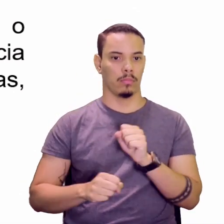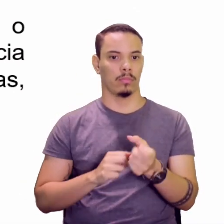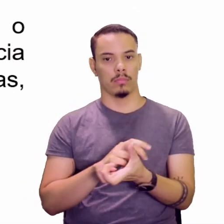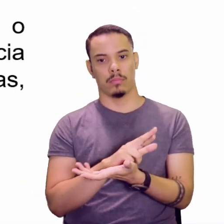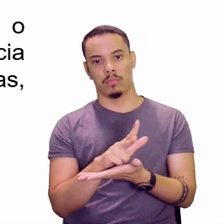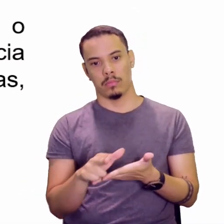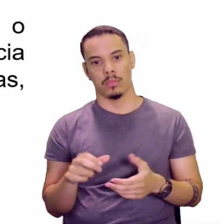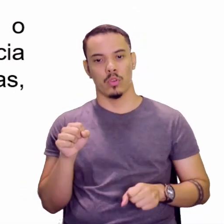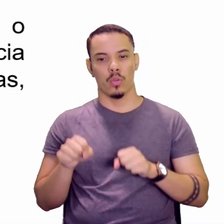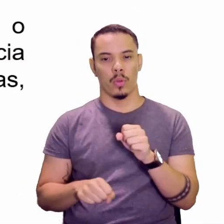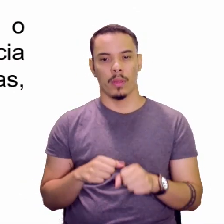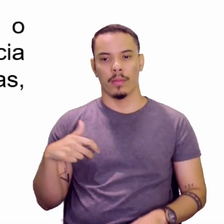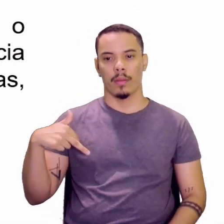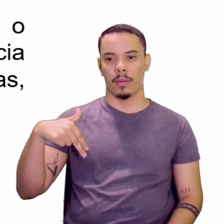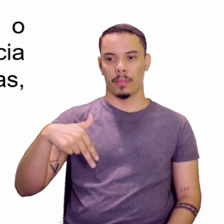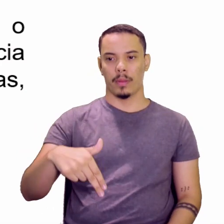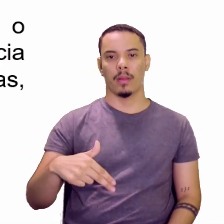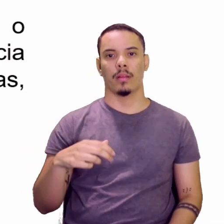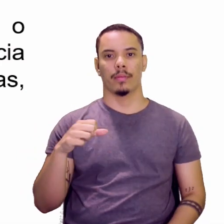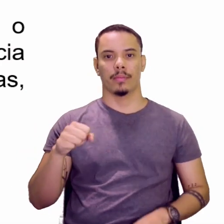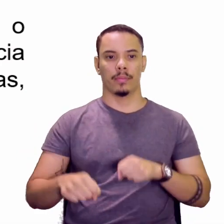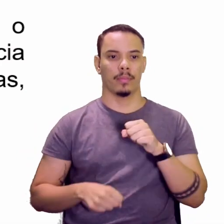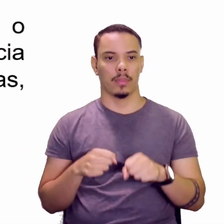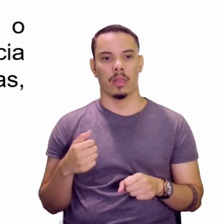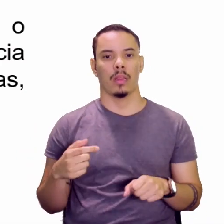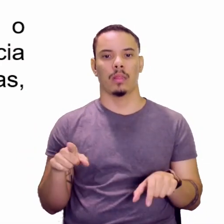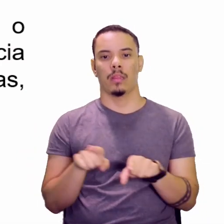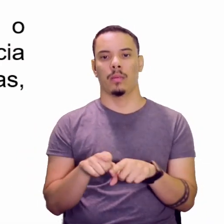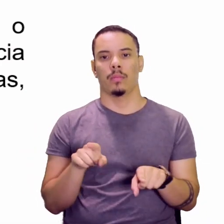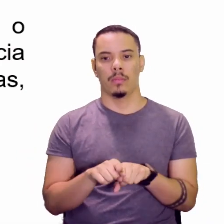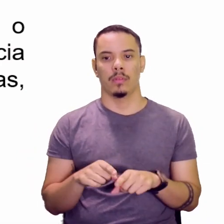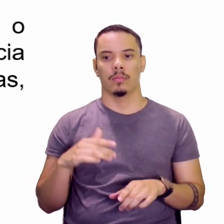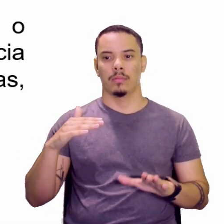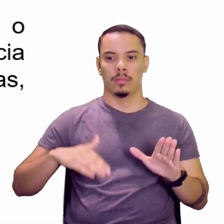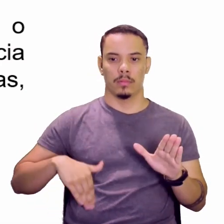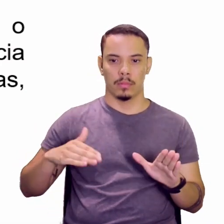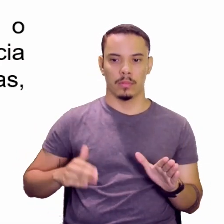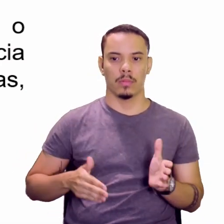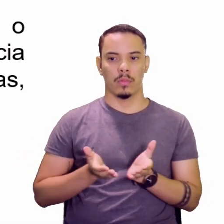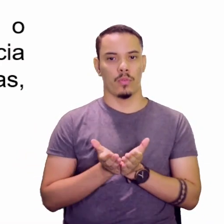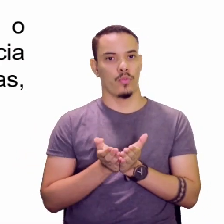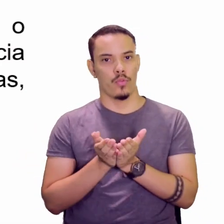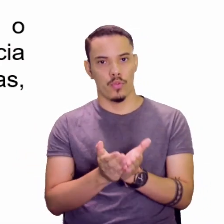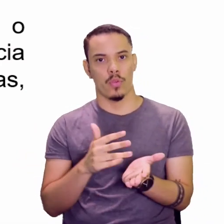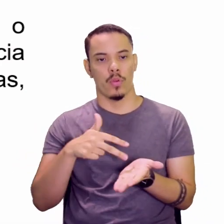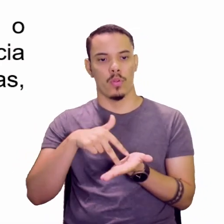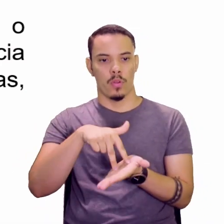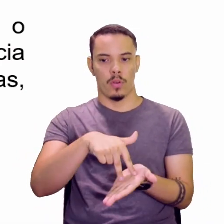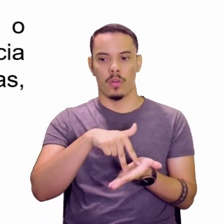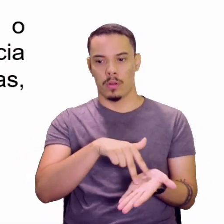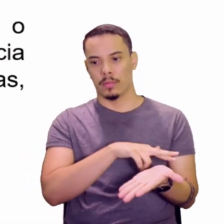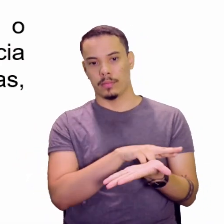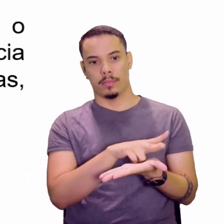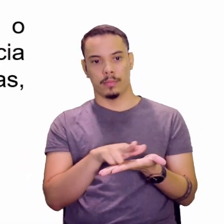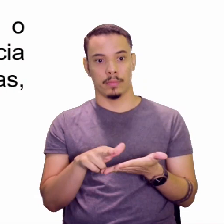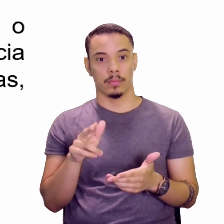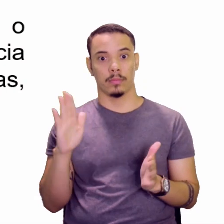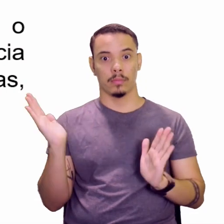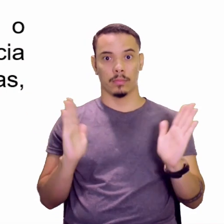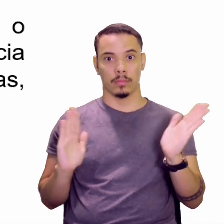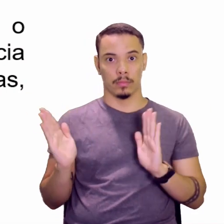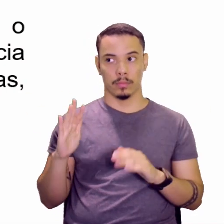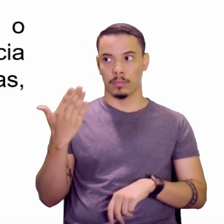incluindo corrida, caminhada, pedaladas, natação, trilhas, canoagem e surf, olha só. Durante os